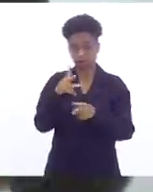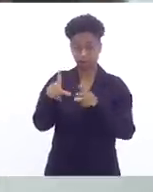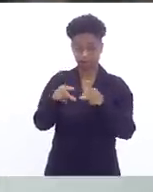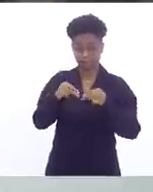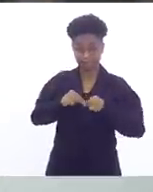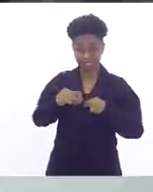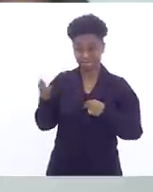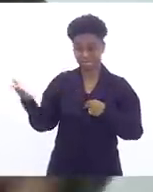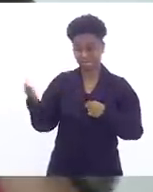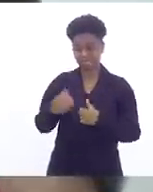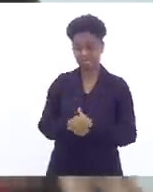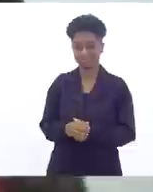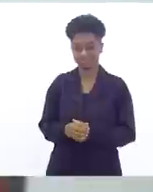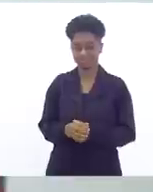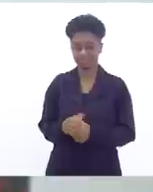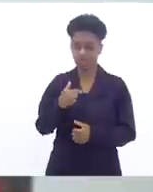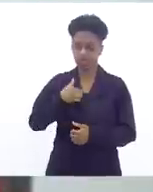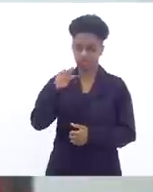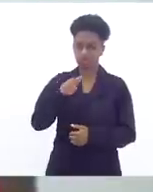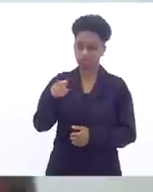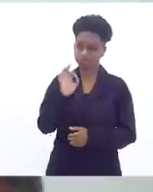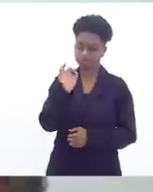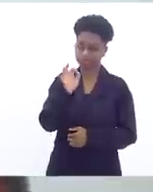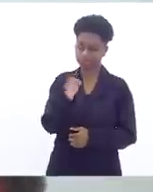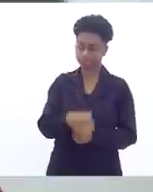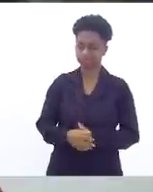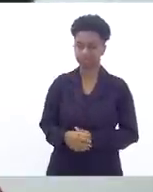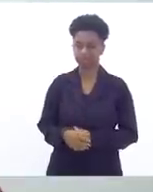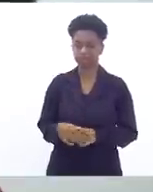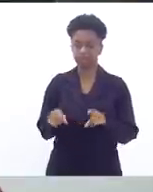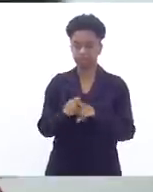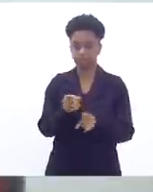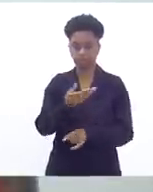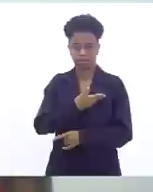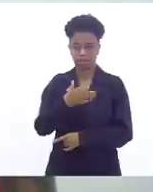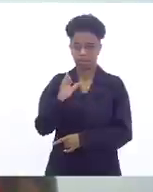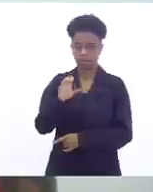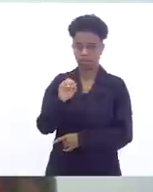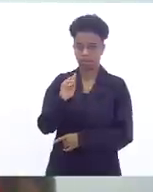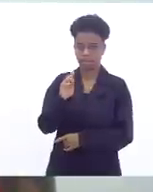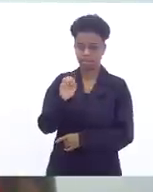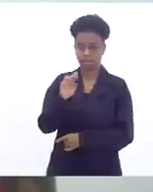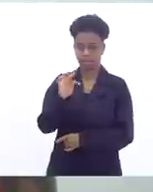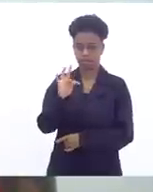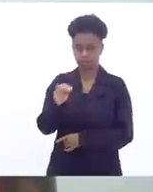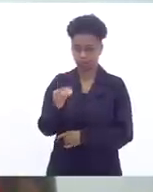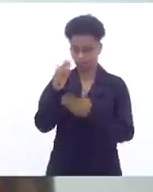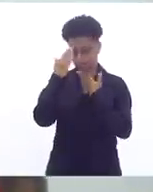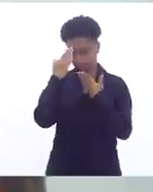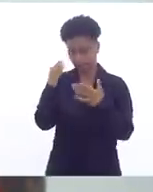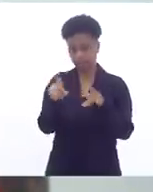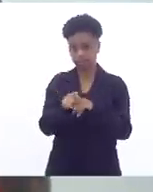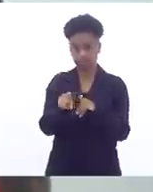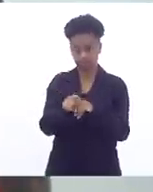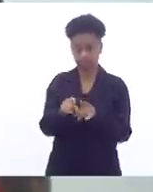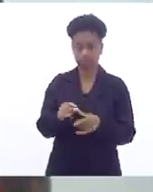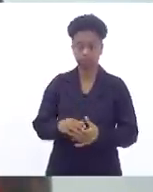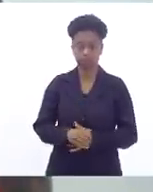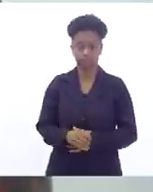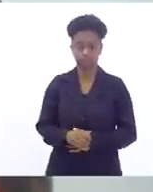ó Com certeza usarei tem outro colega que eu vi aqui Roberto Muito obrigado pela presença também